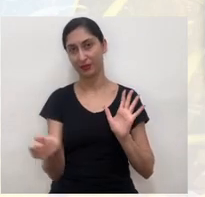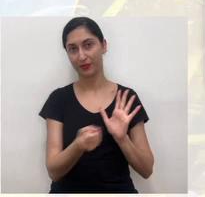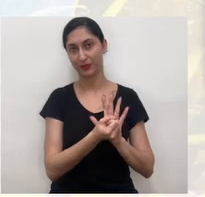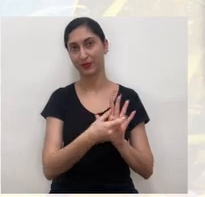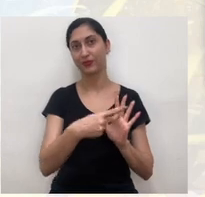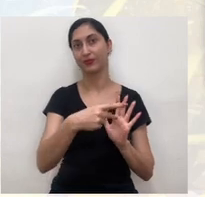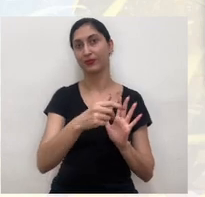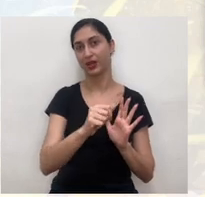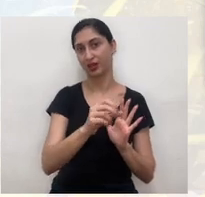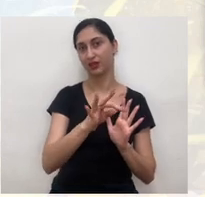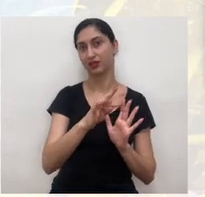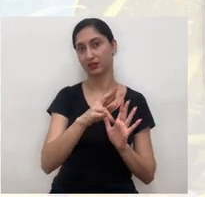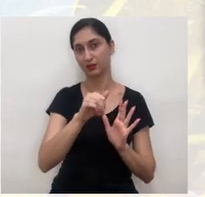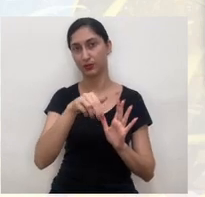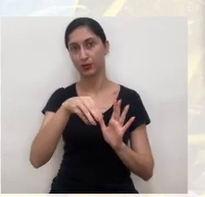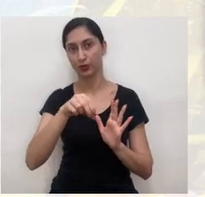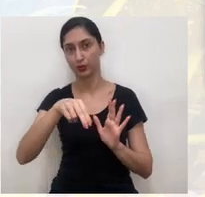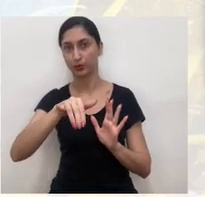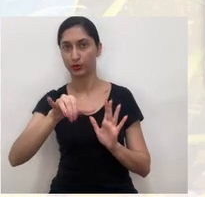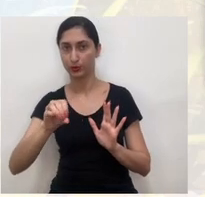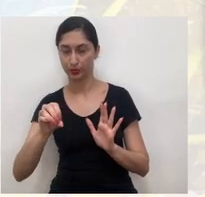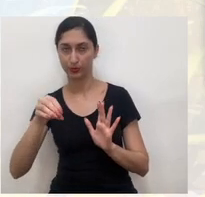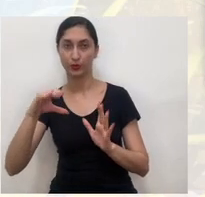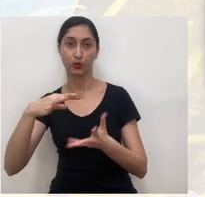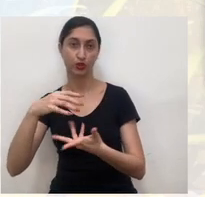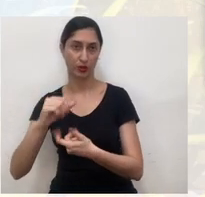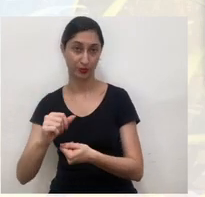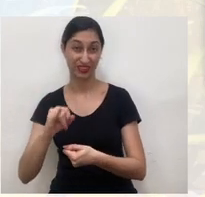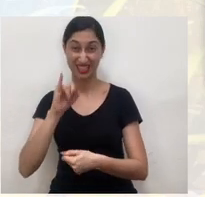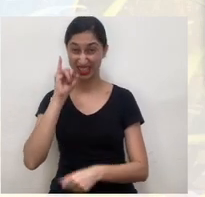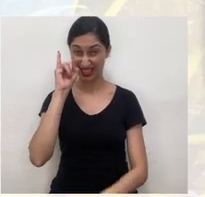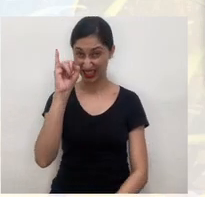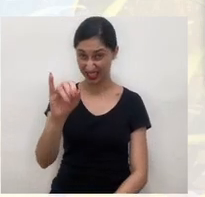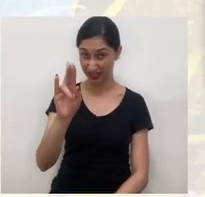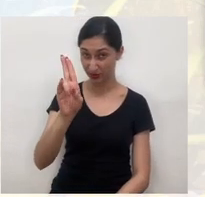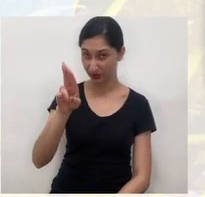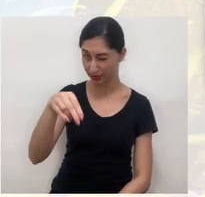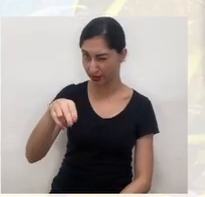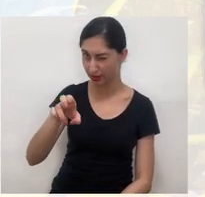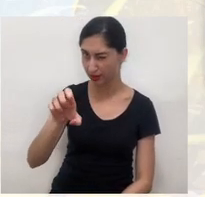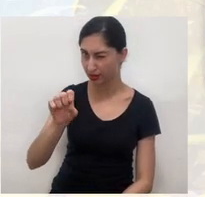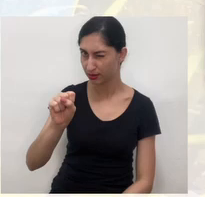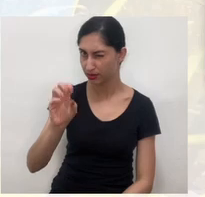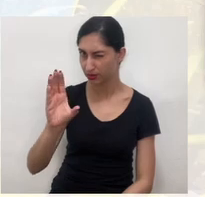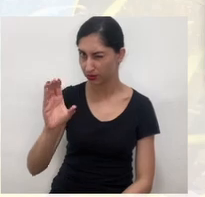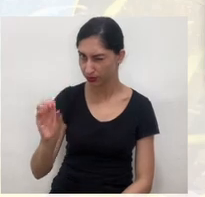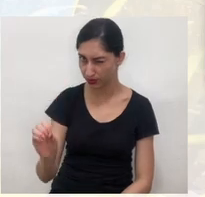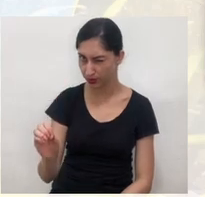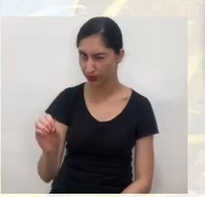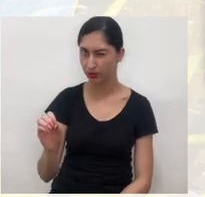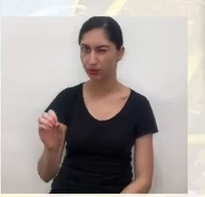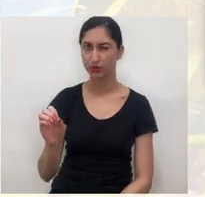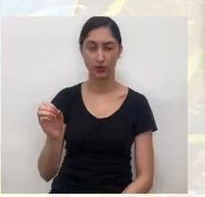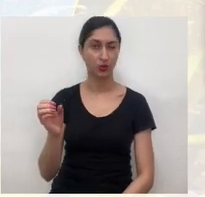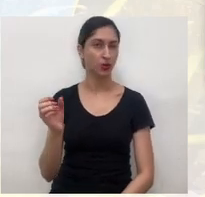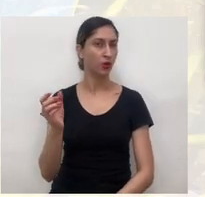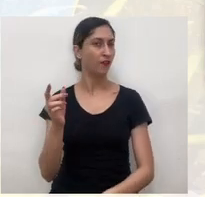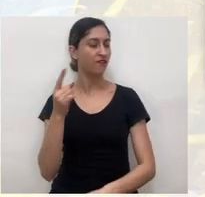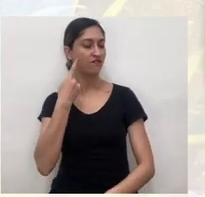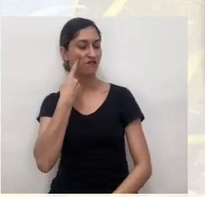mundial. Se a Unesco desconfiar que houve alguma